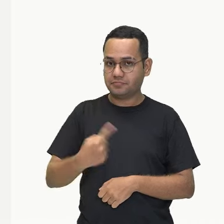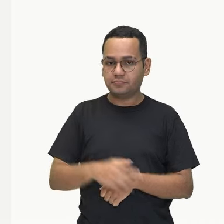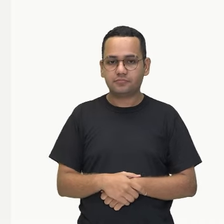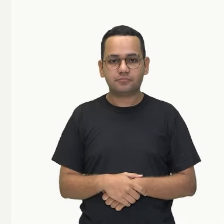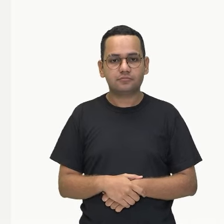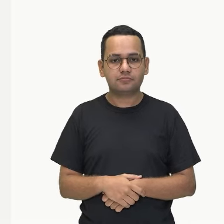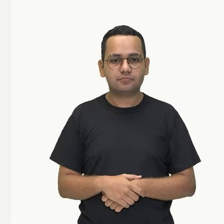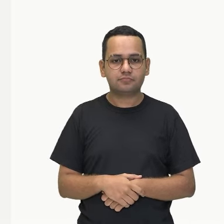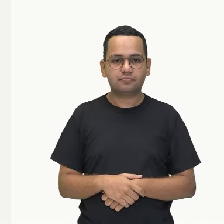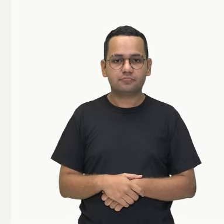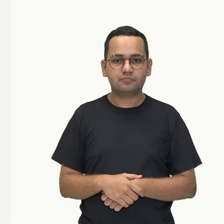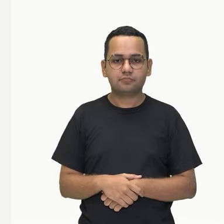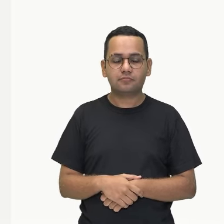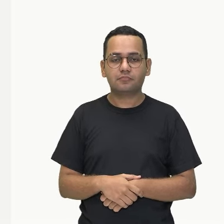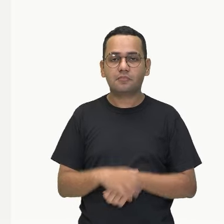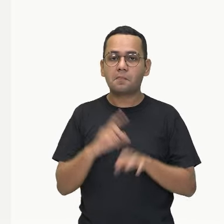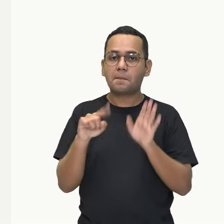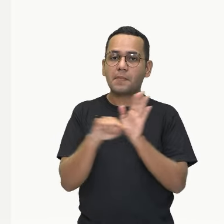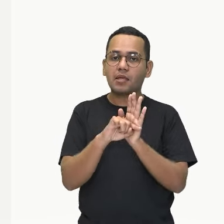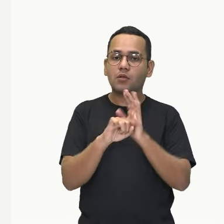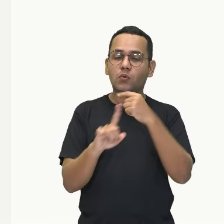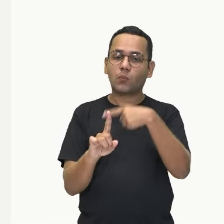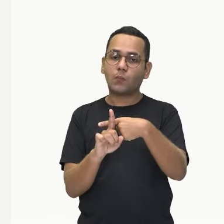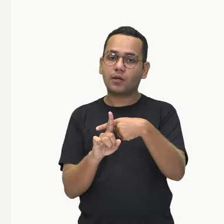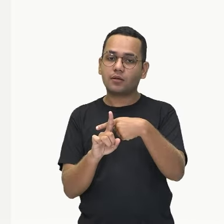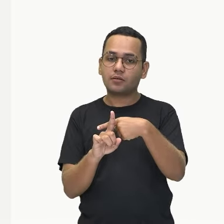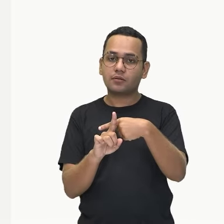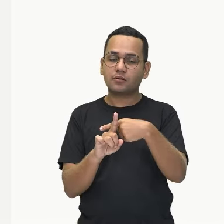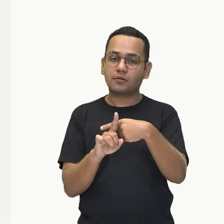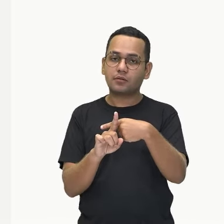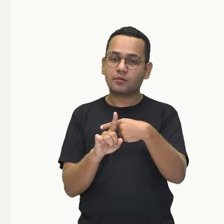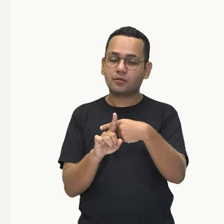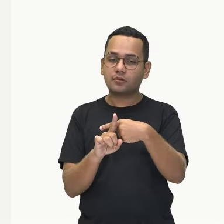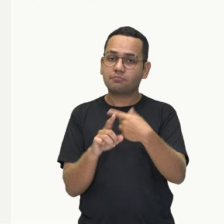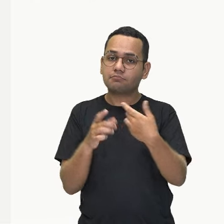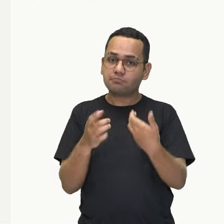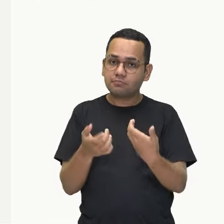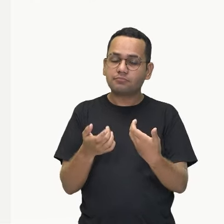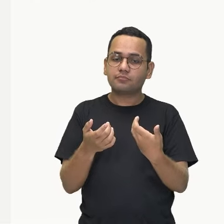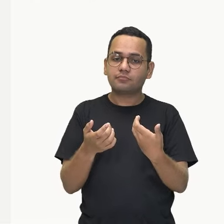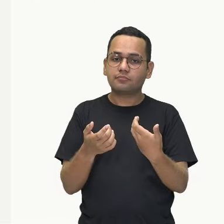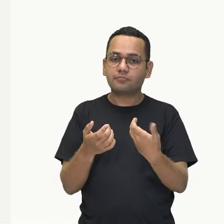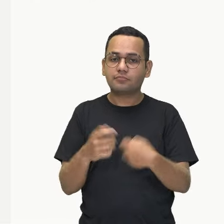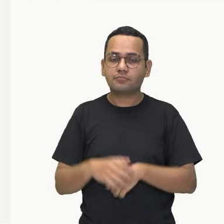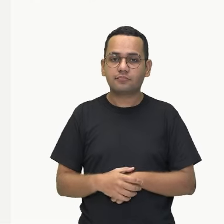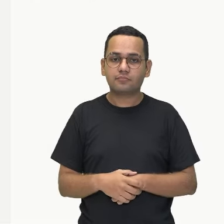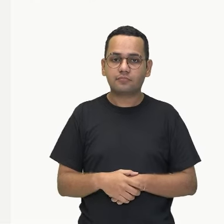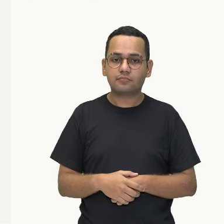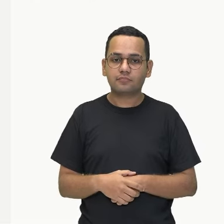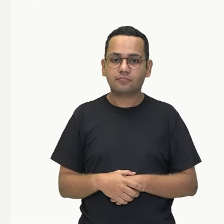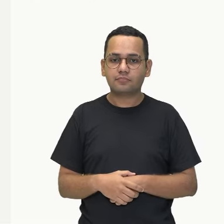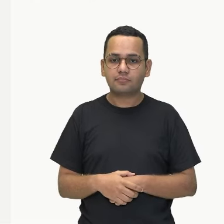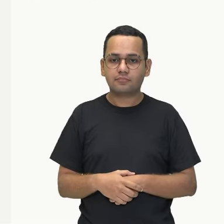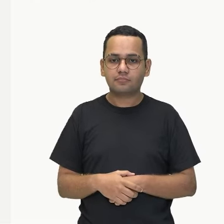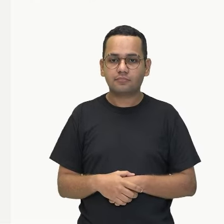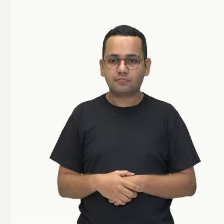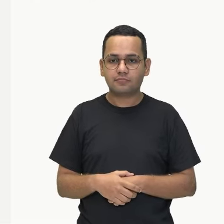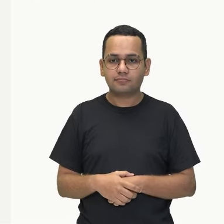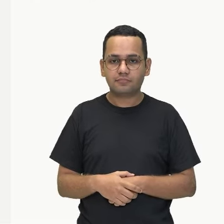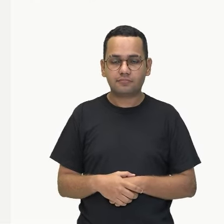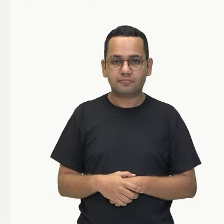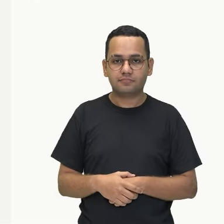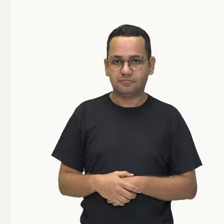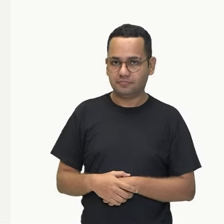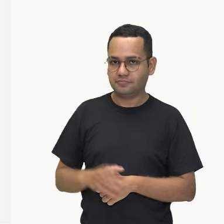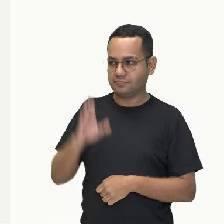menos com mais, sinais diferentes, colocar aqui no cantinho,